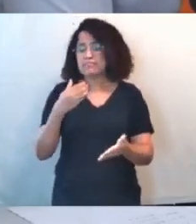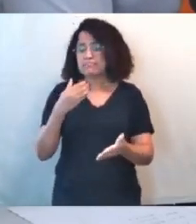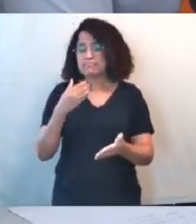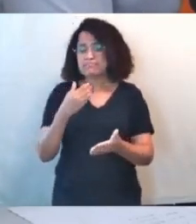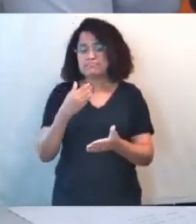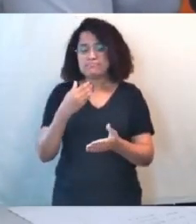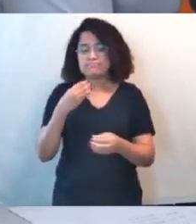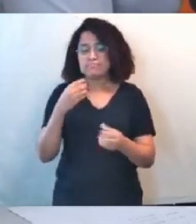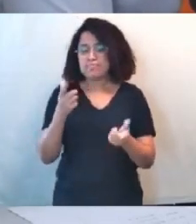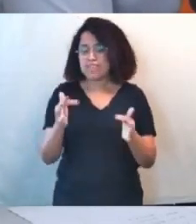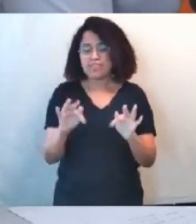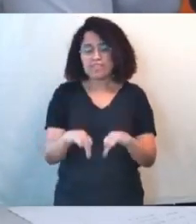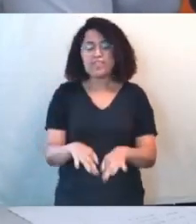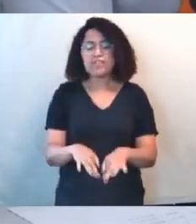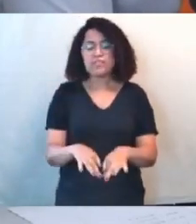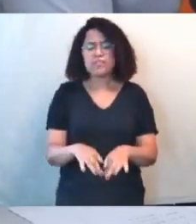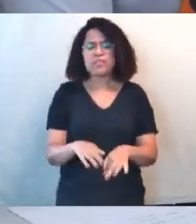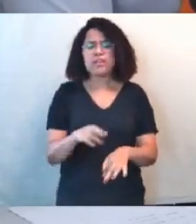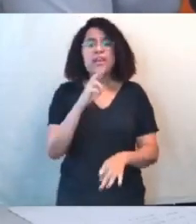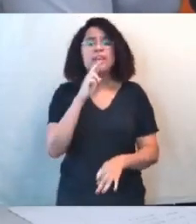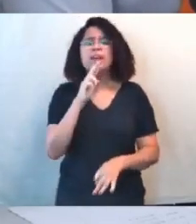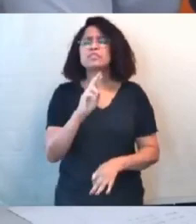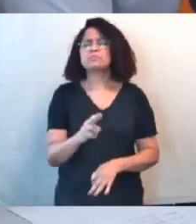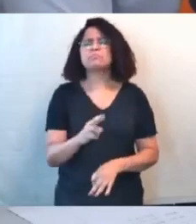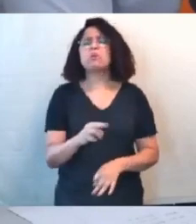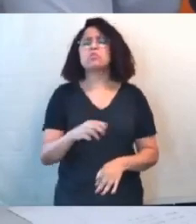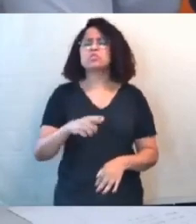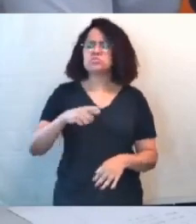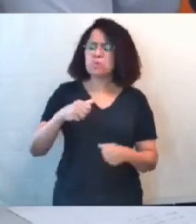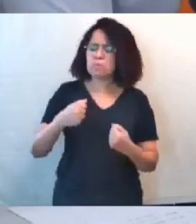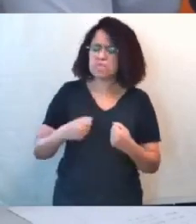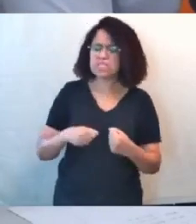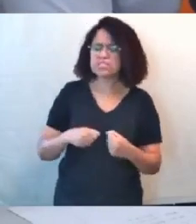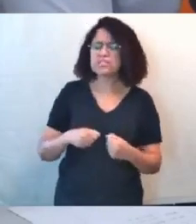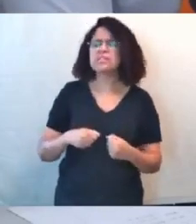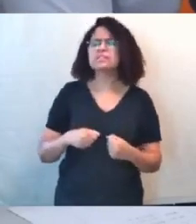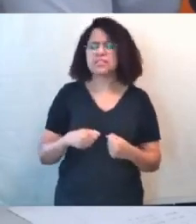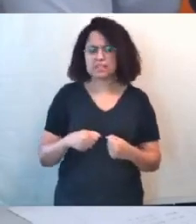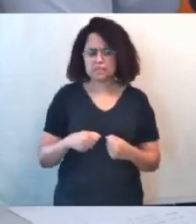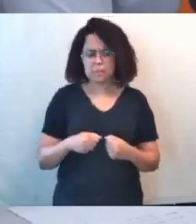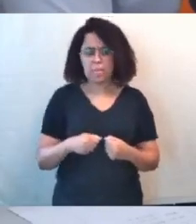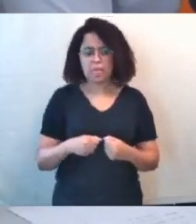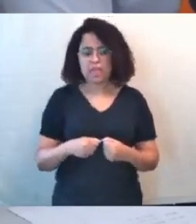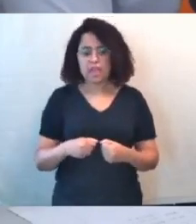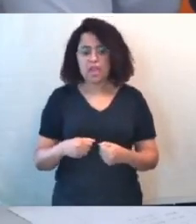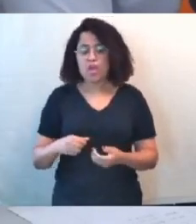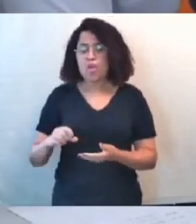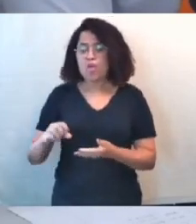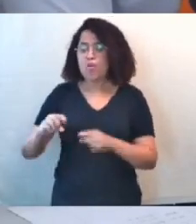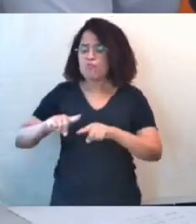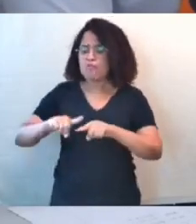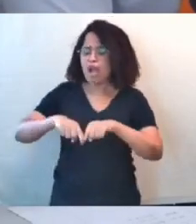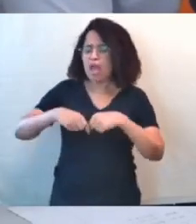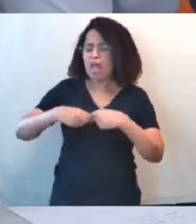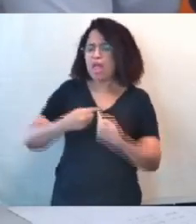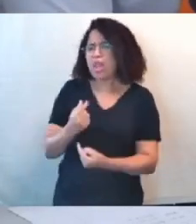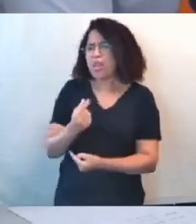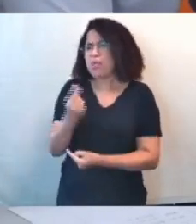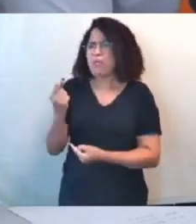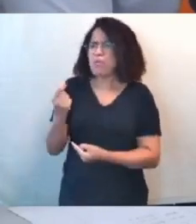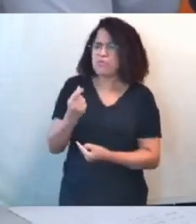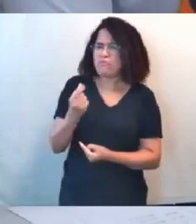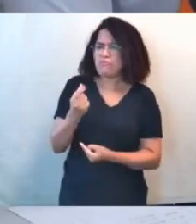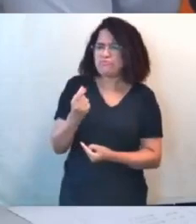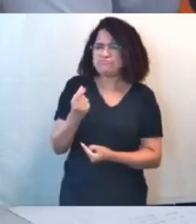tem que dar? Porque o valor devolvido foi muito pouco em relação ao tanto